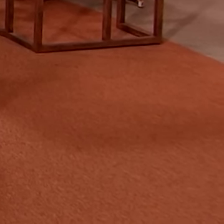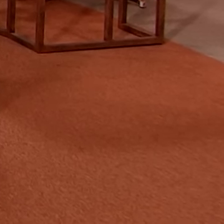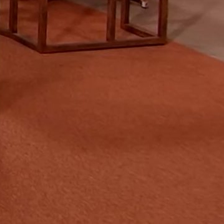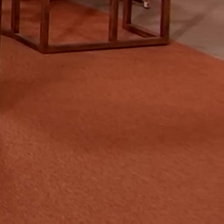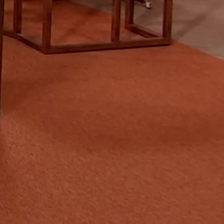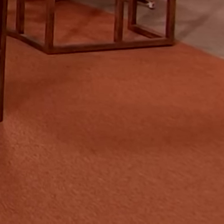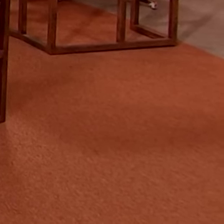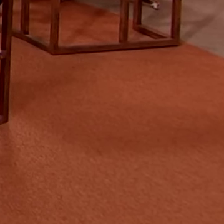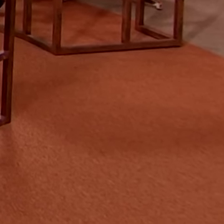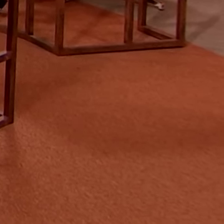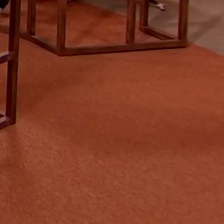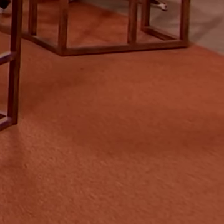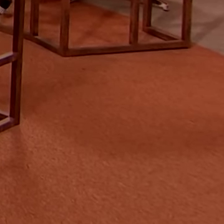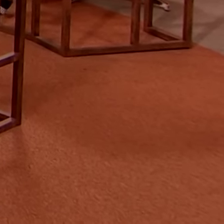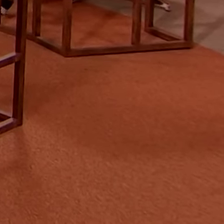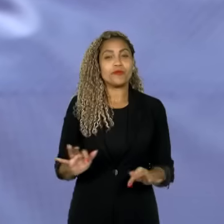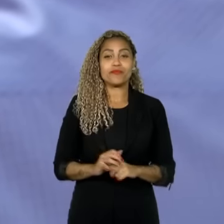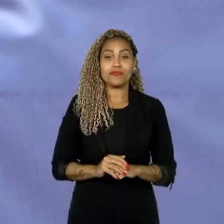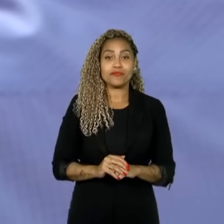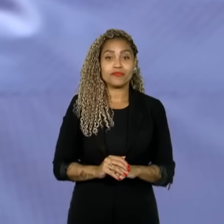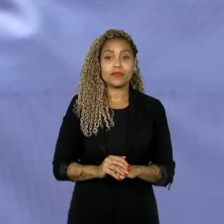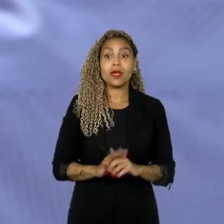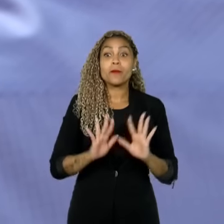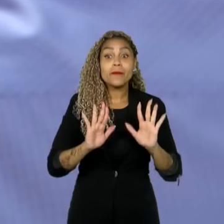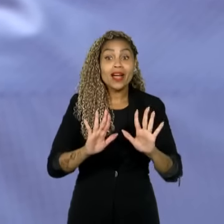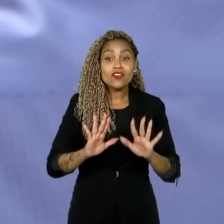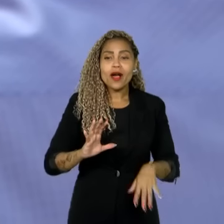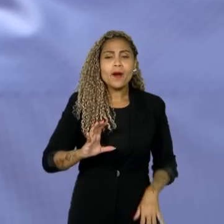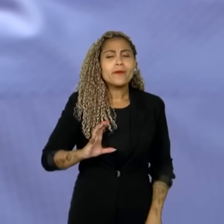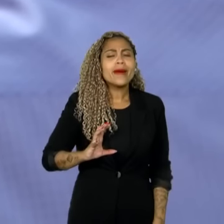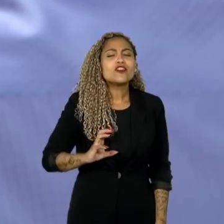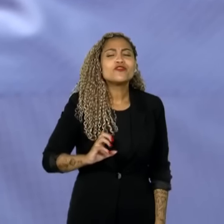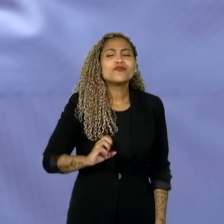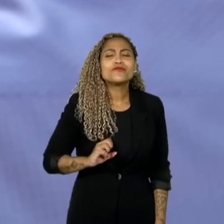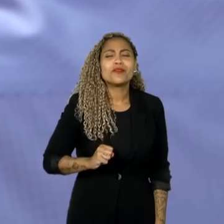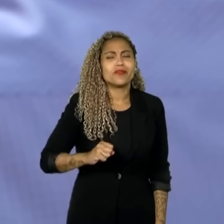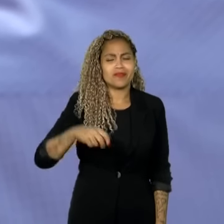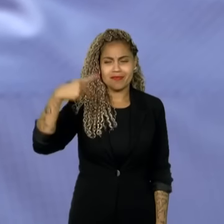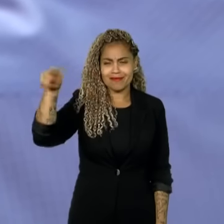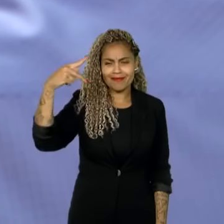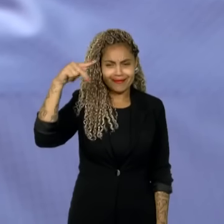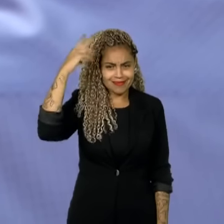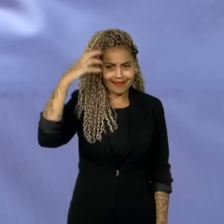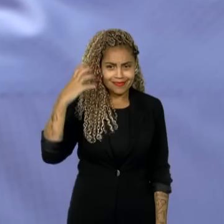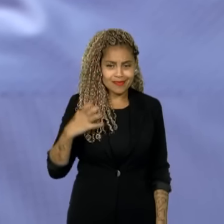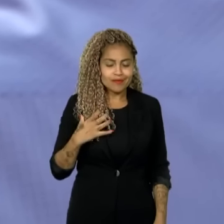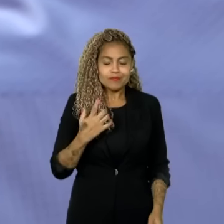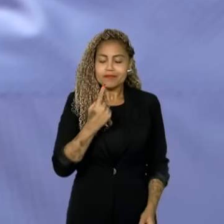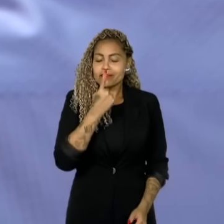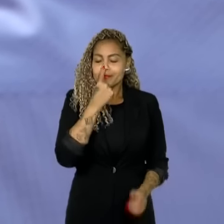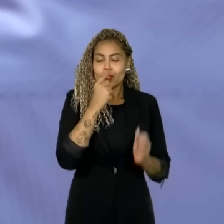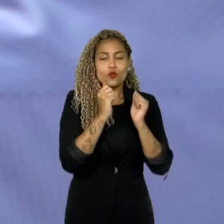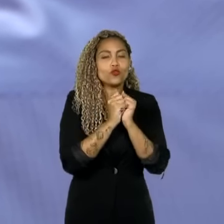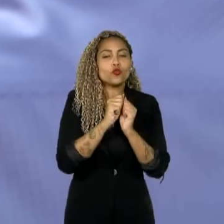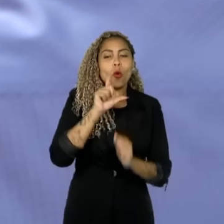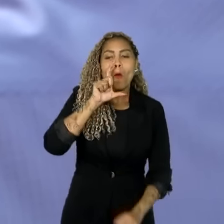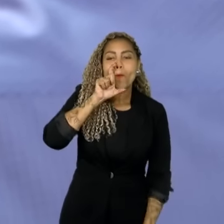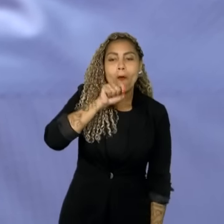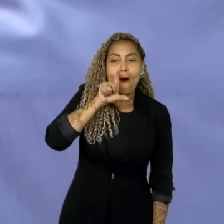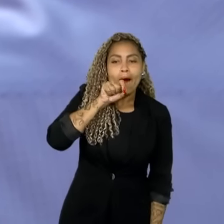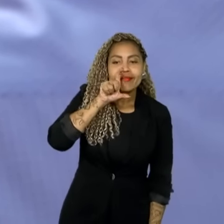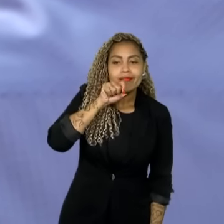Mas eu quero falar agora, gente, da paixão dela, da irmandade com a Portela, que a Tia Surica pode me dizer aqui. Como é que era